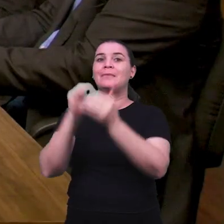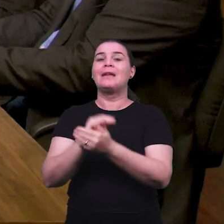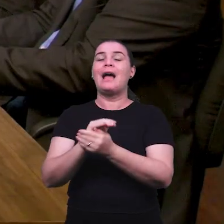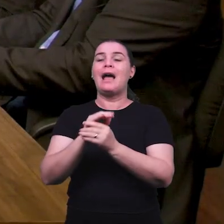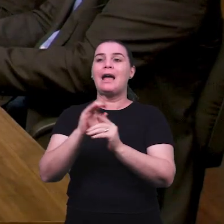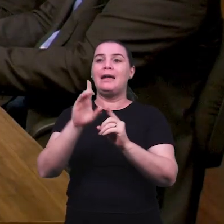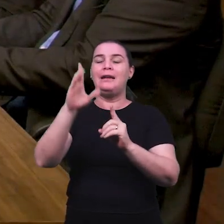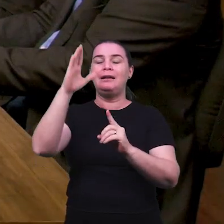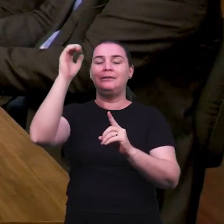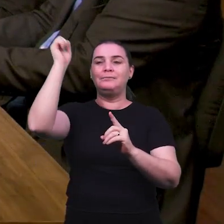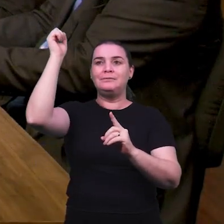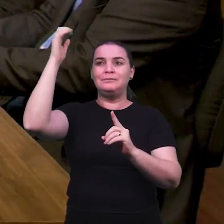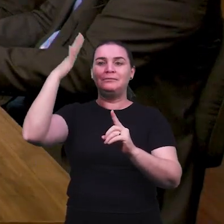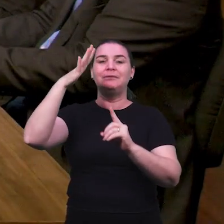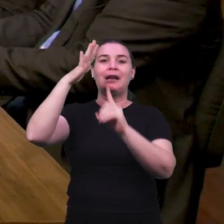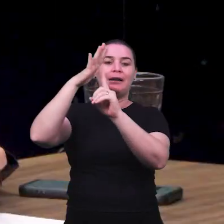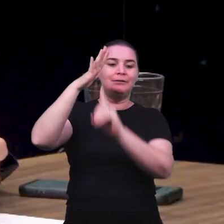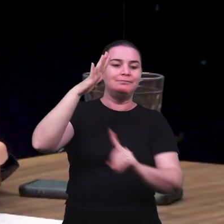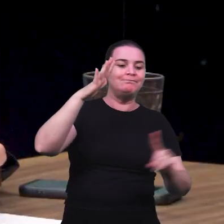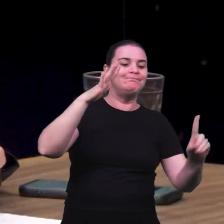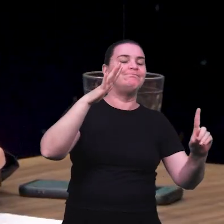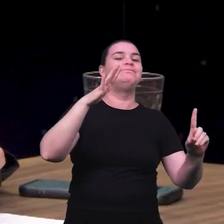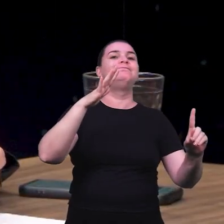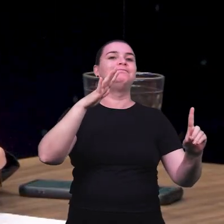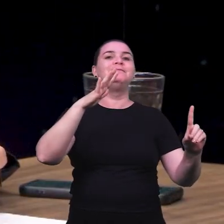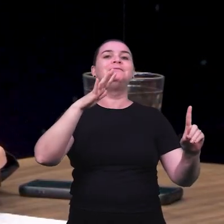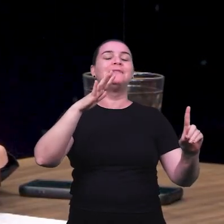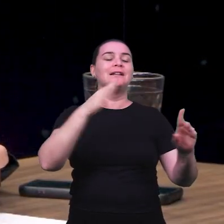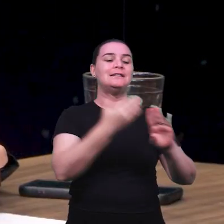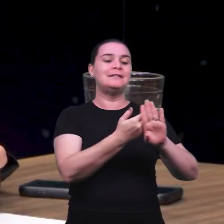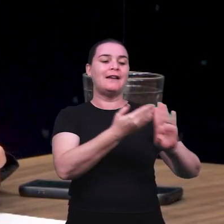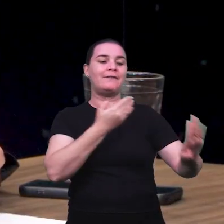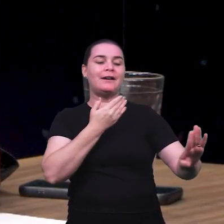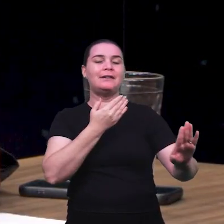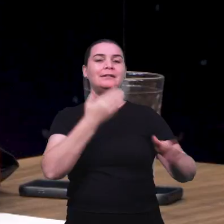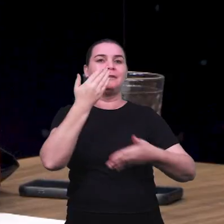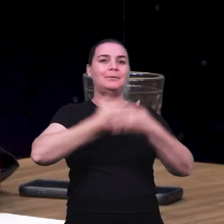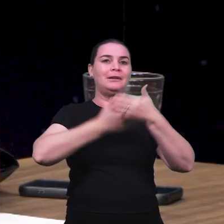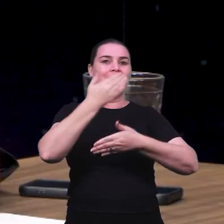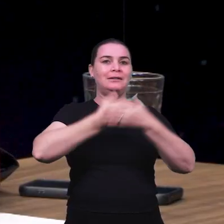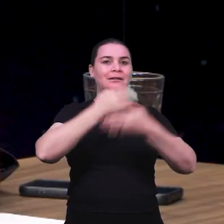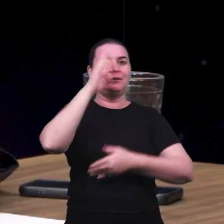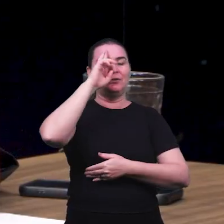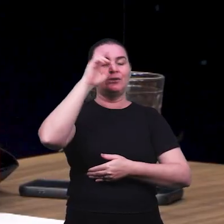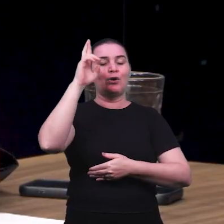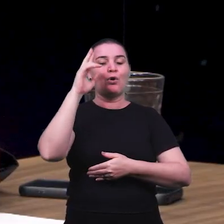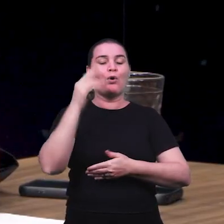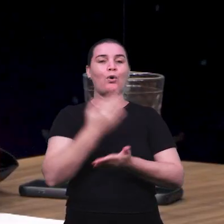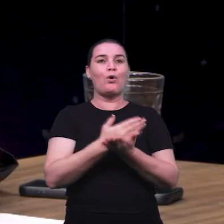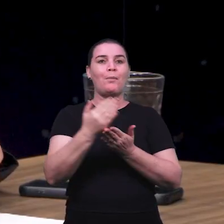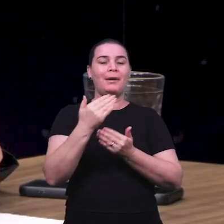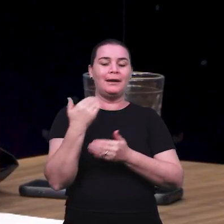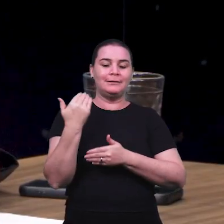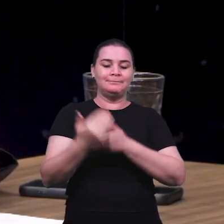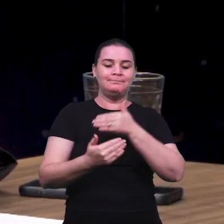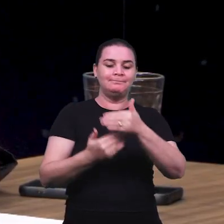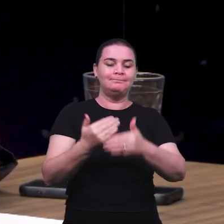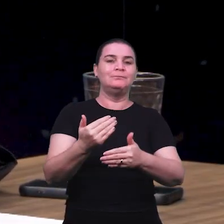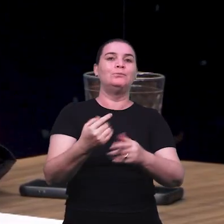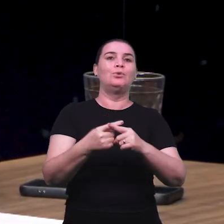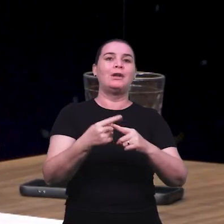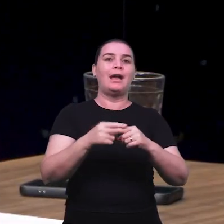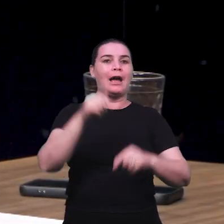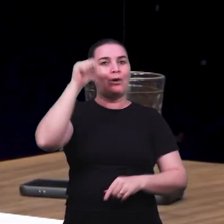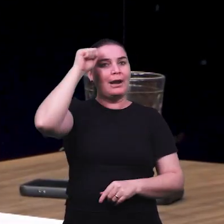conservava, que é a palavra de Deus. Ele se afasta disso e aí ele começa a sofrer com o processo entrópico. Agora ele vai